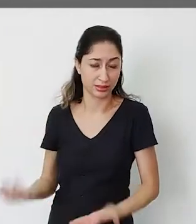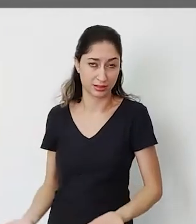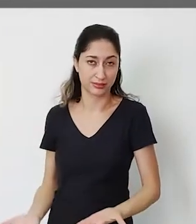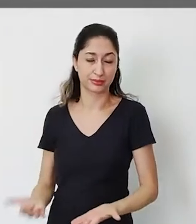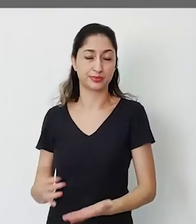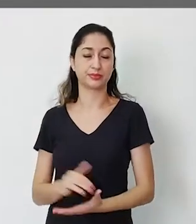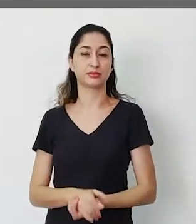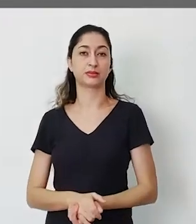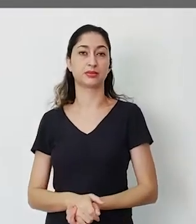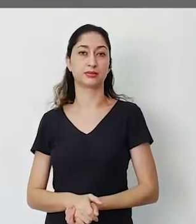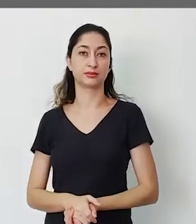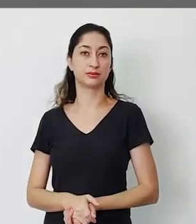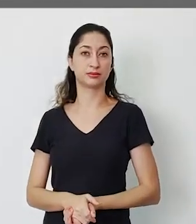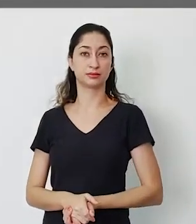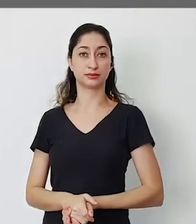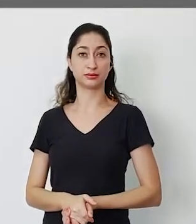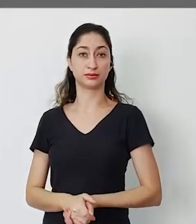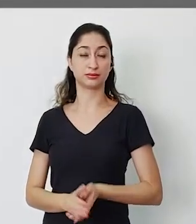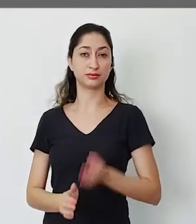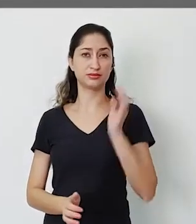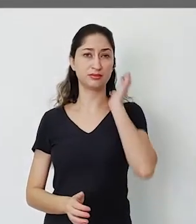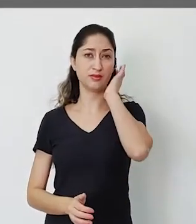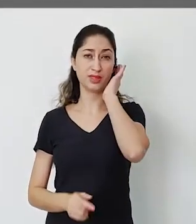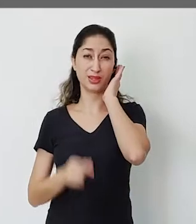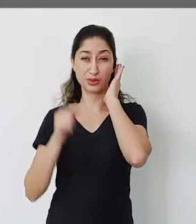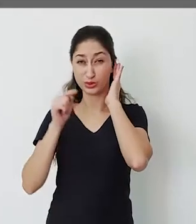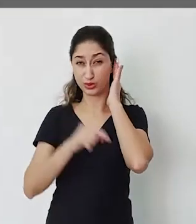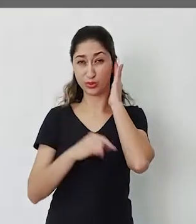de 90, né, que a gente acaba entregando a idade.